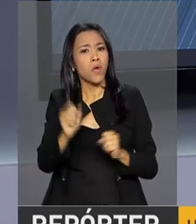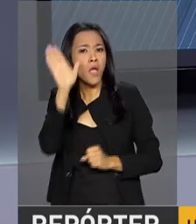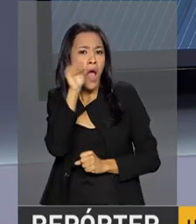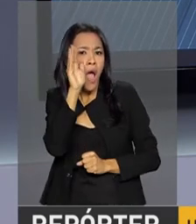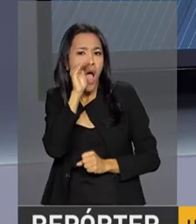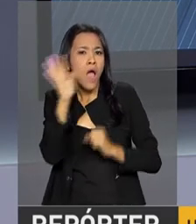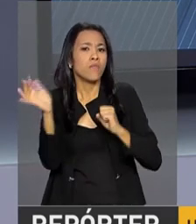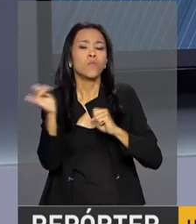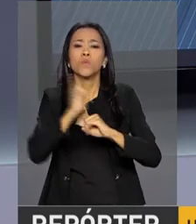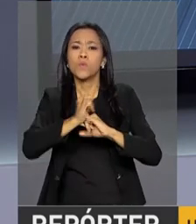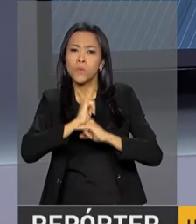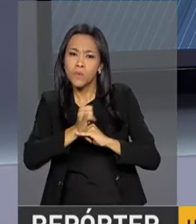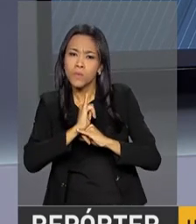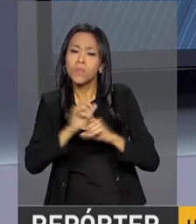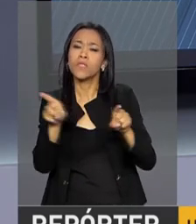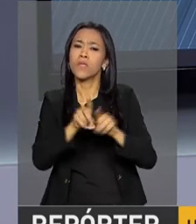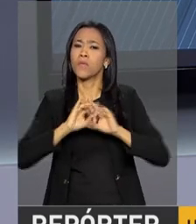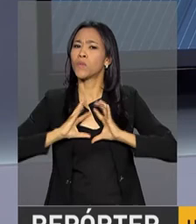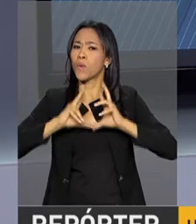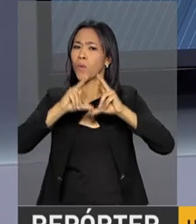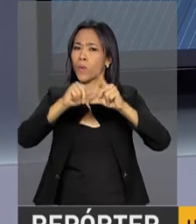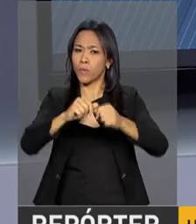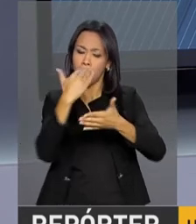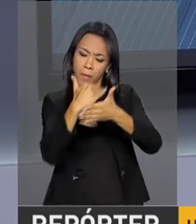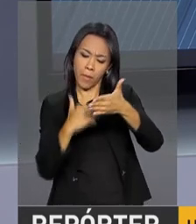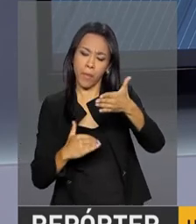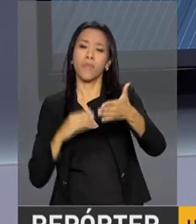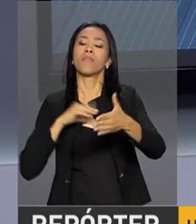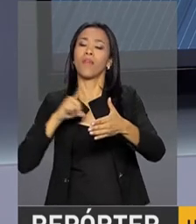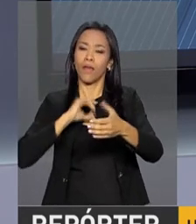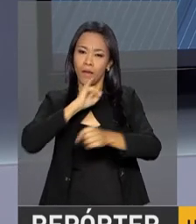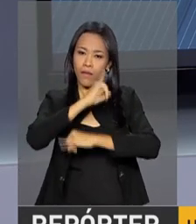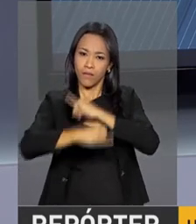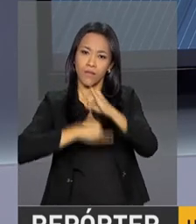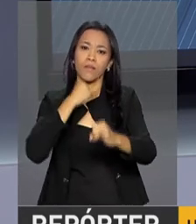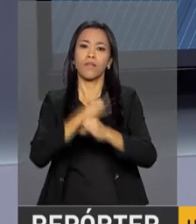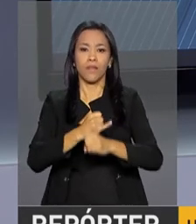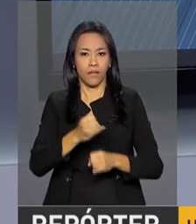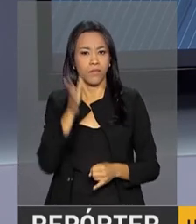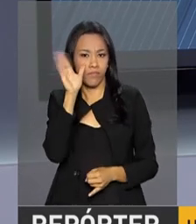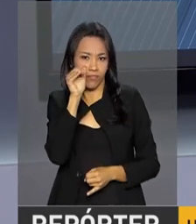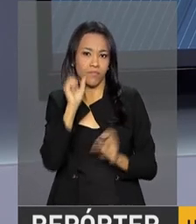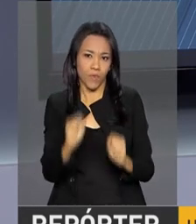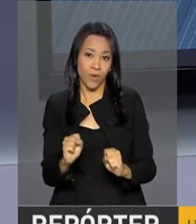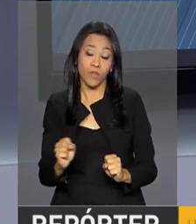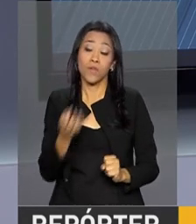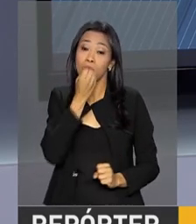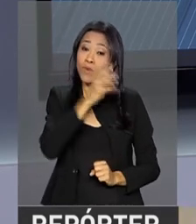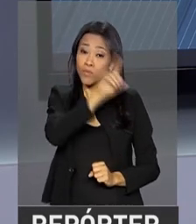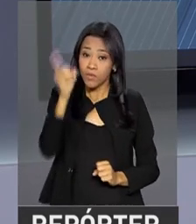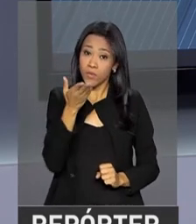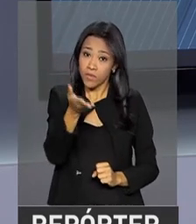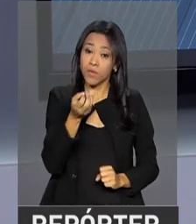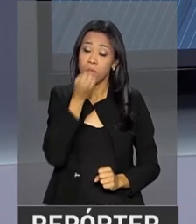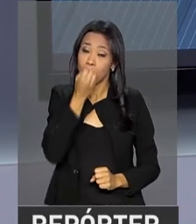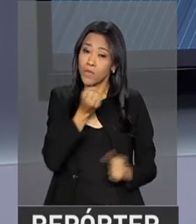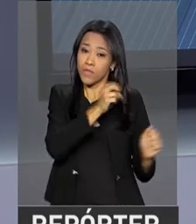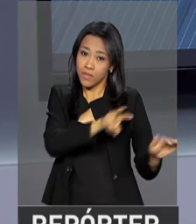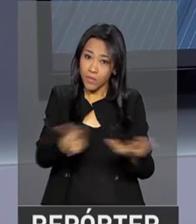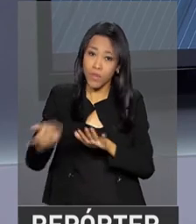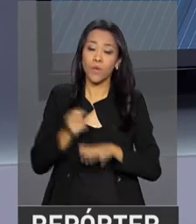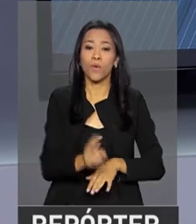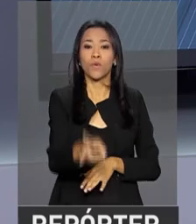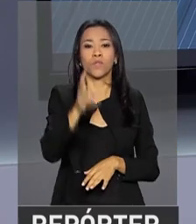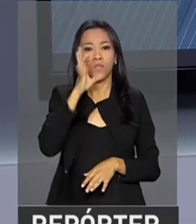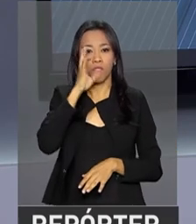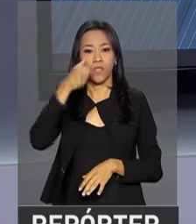rever as reportagens no YouTube e toda a nossa programação também está na página da NBR na internet. Um bom dia para você e uma boa semana. Continue